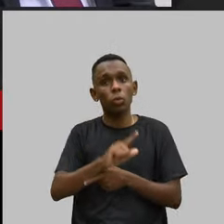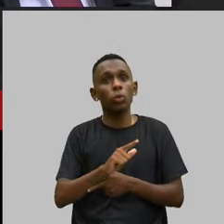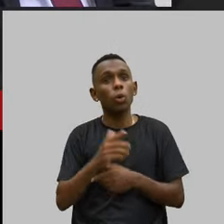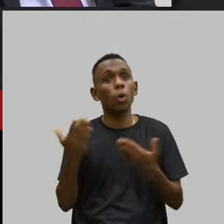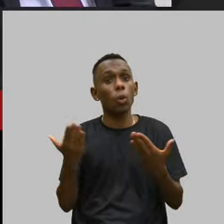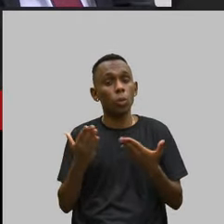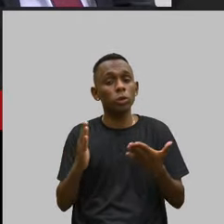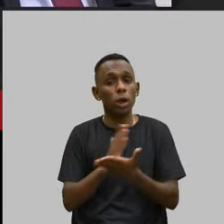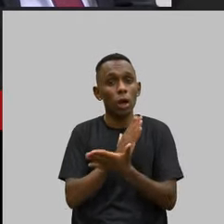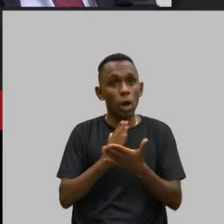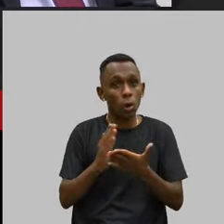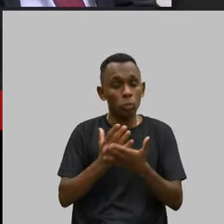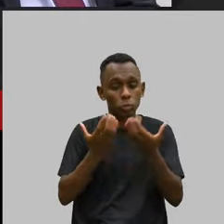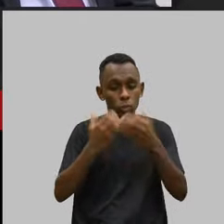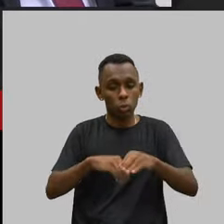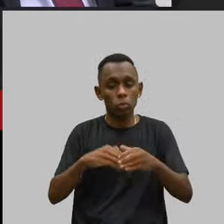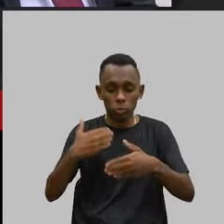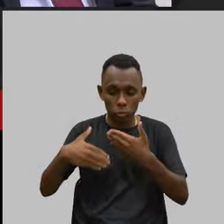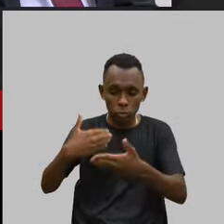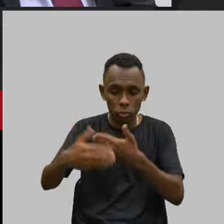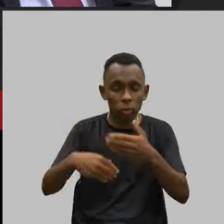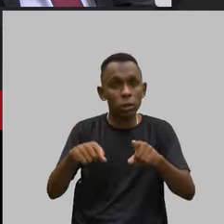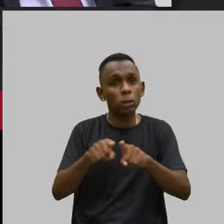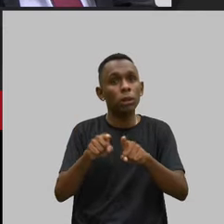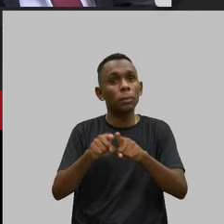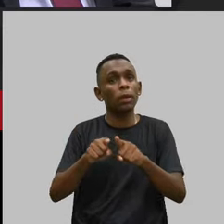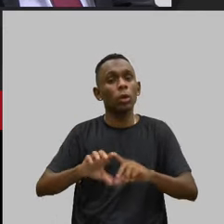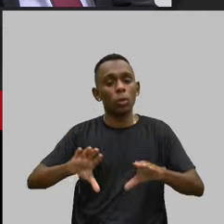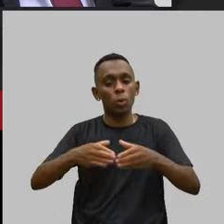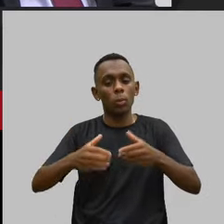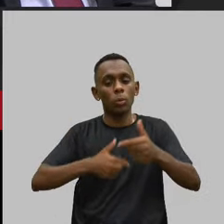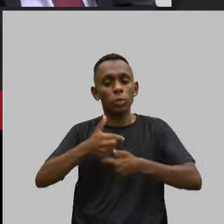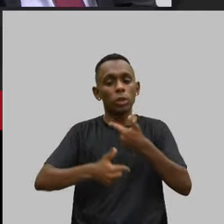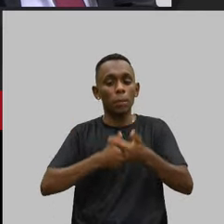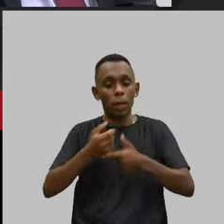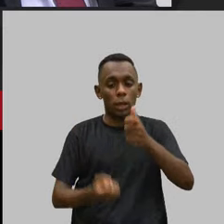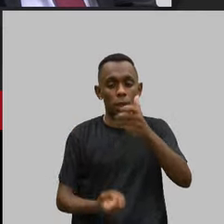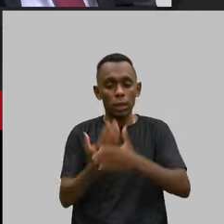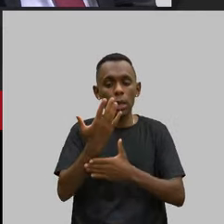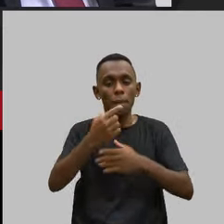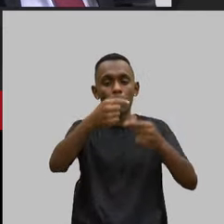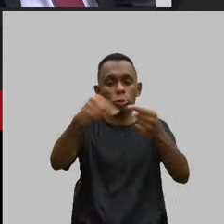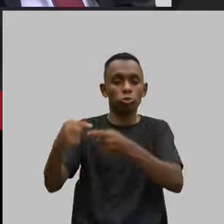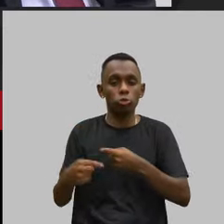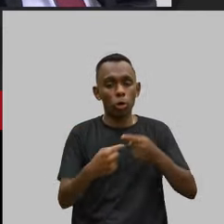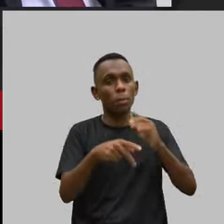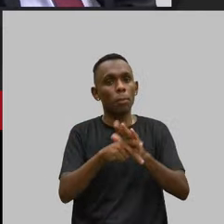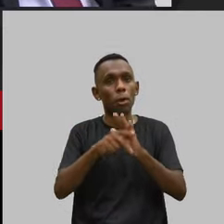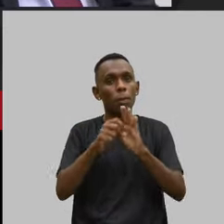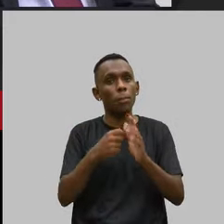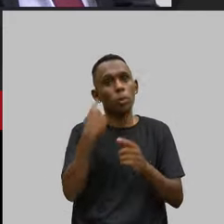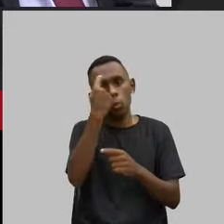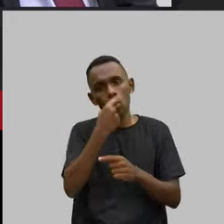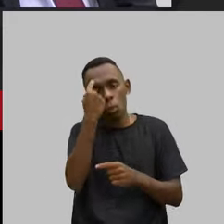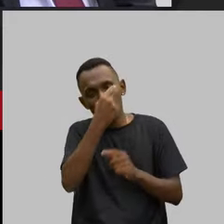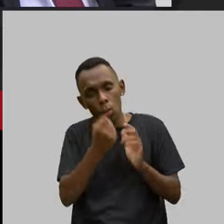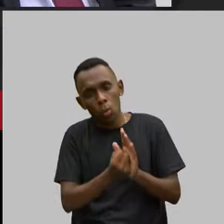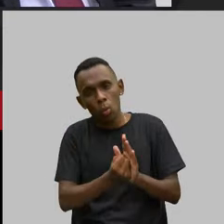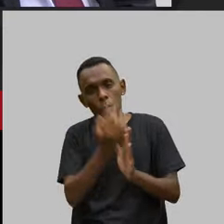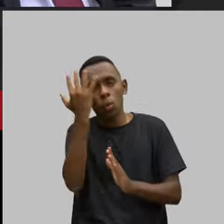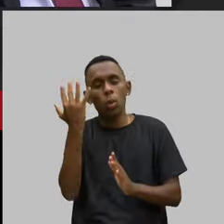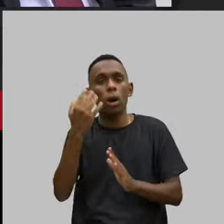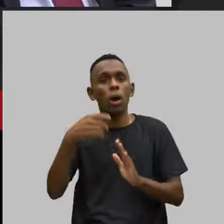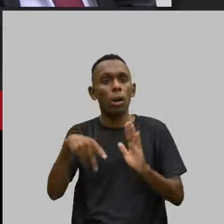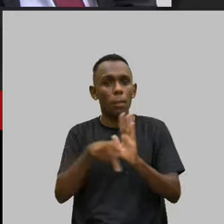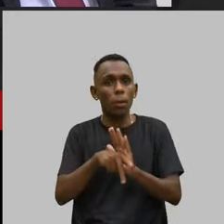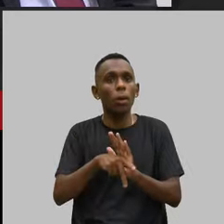andamento a gente tem um GT eh criado eh paraa discussão da carga horária do 20 da da da da reeducação da